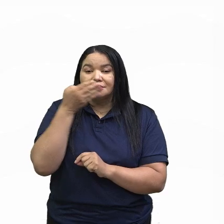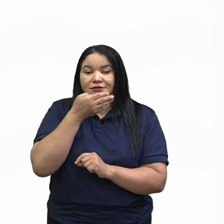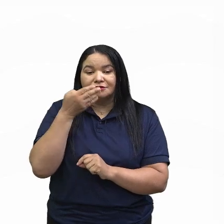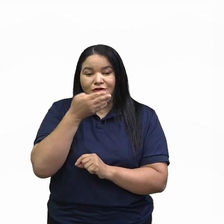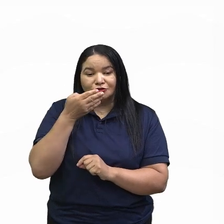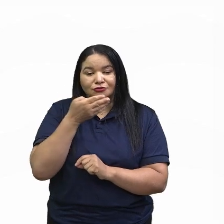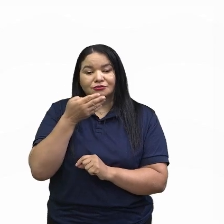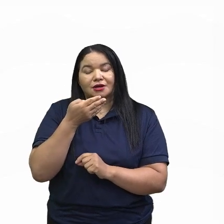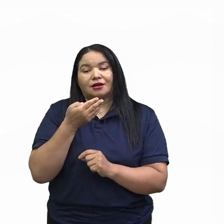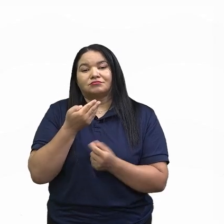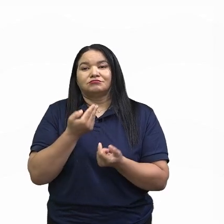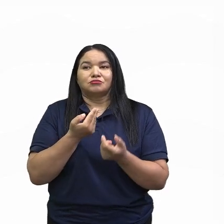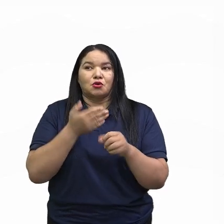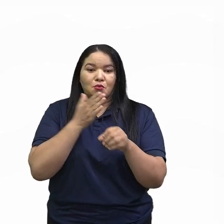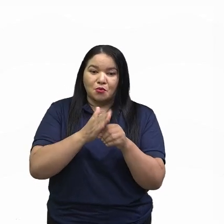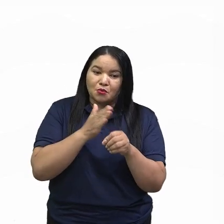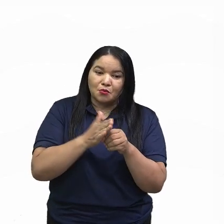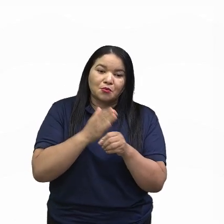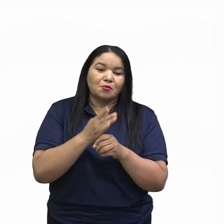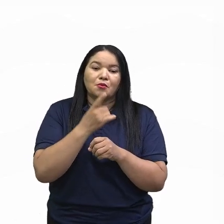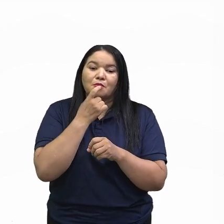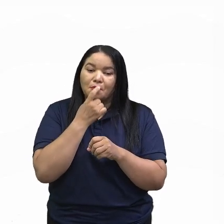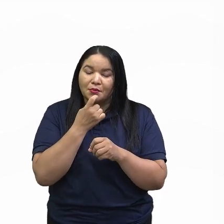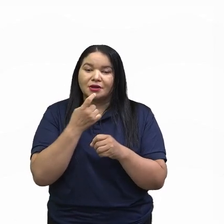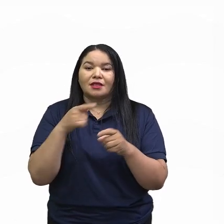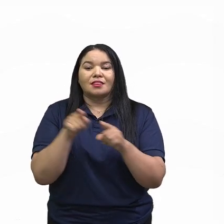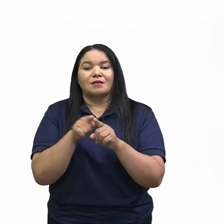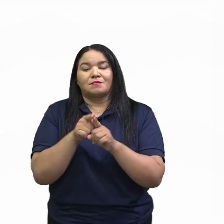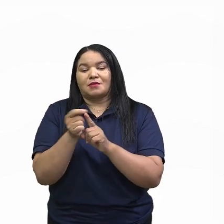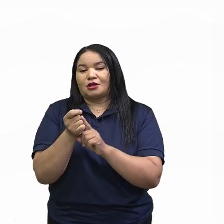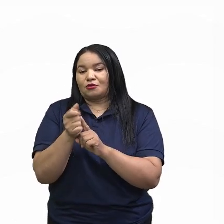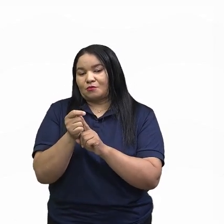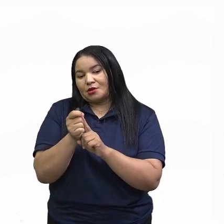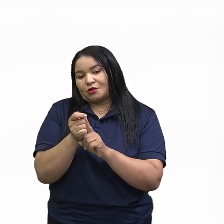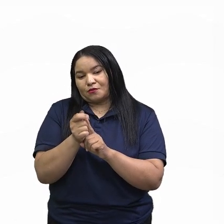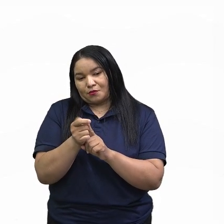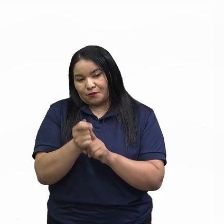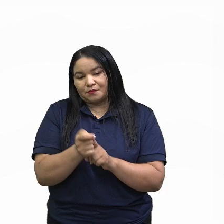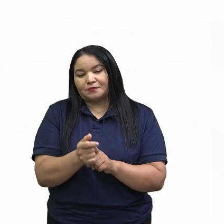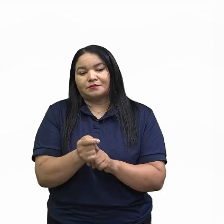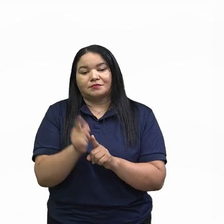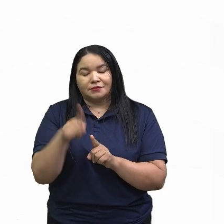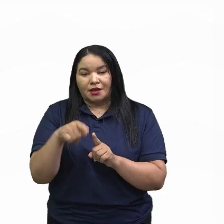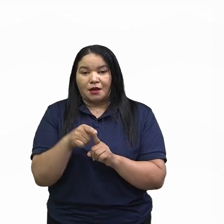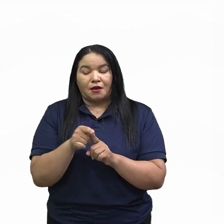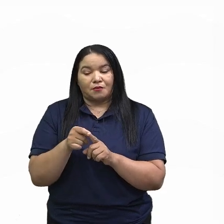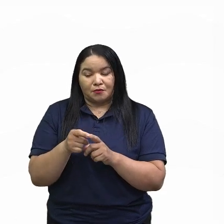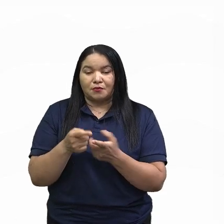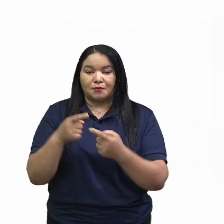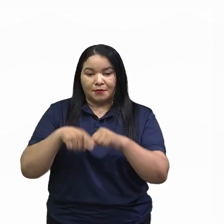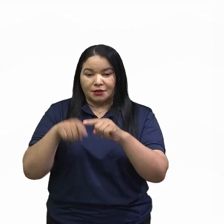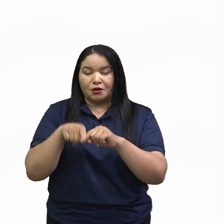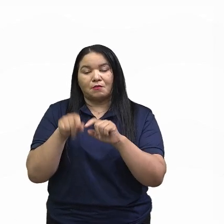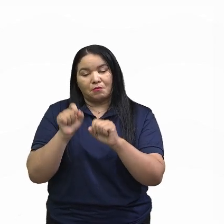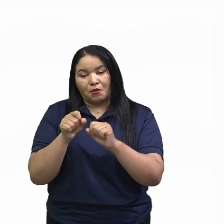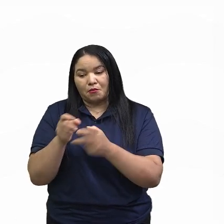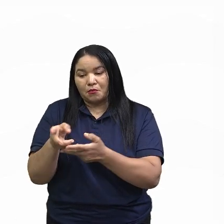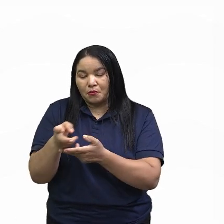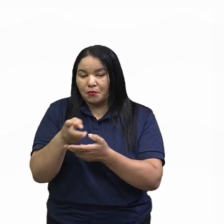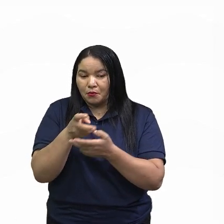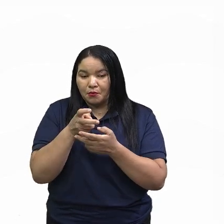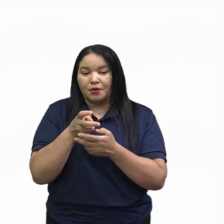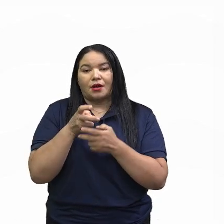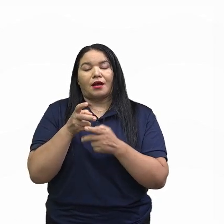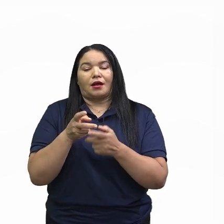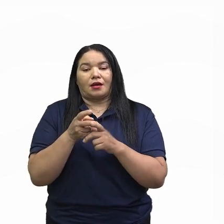da beterraba e do milho. A gente pode extrair etanol desses produtos aí agrícolas, né?